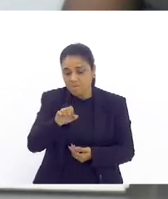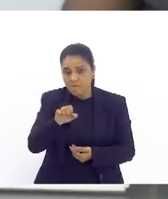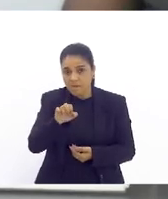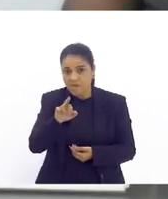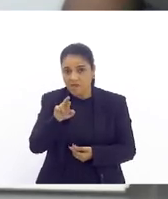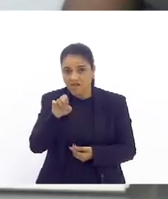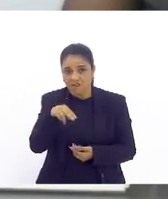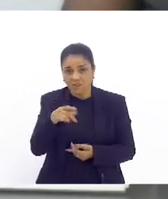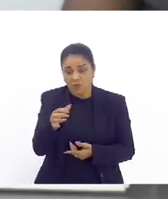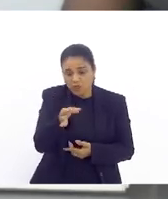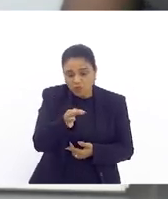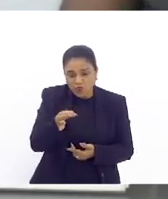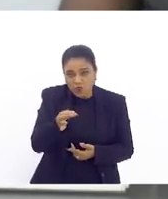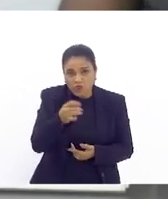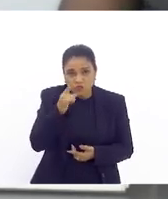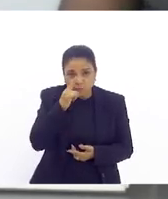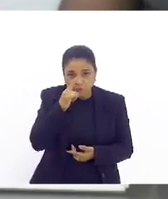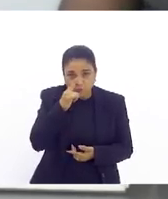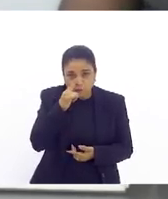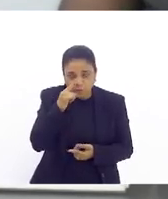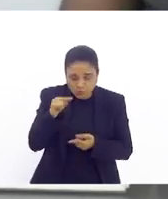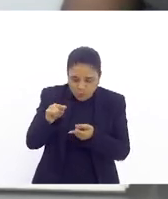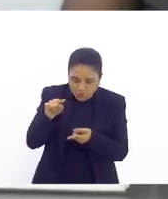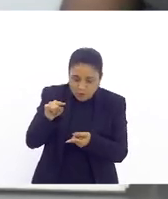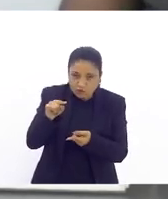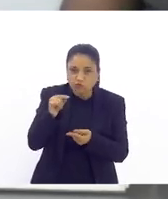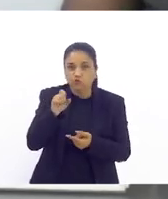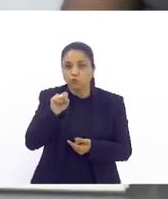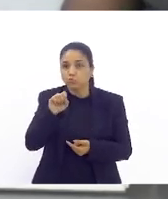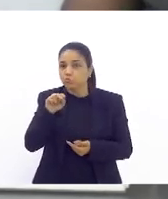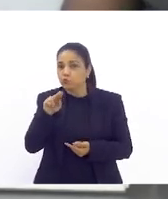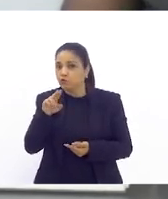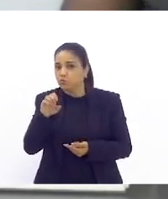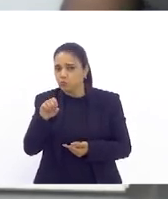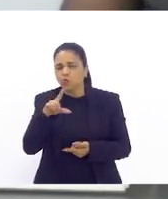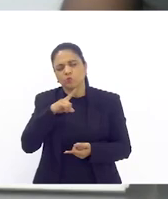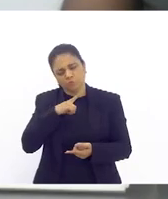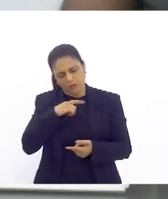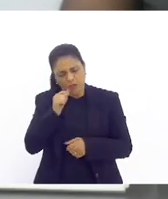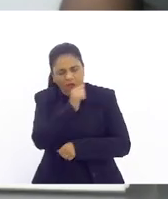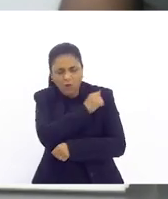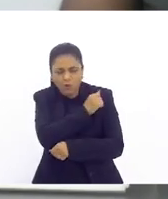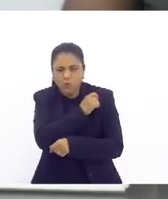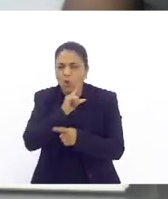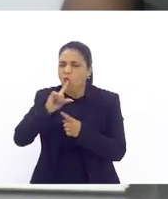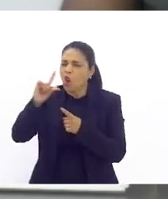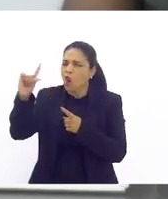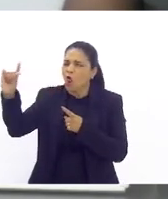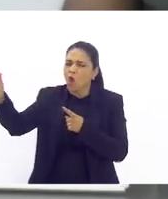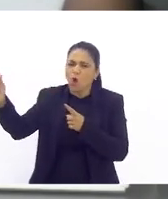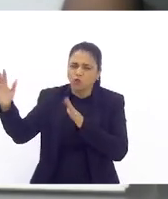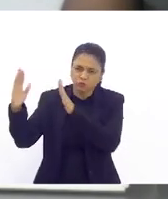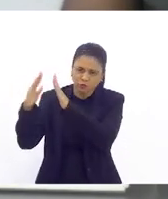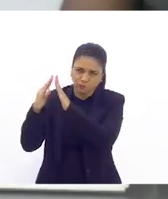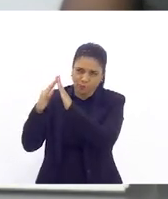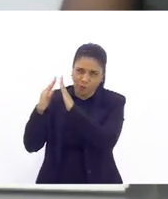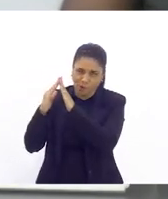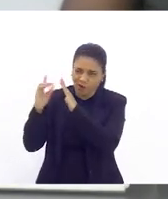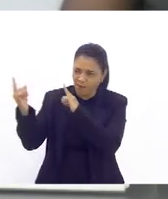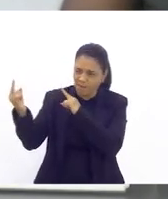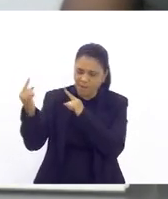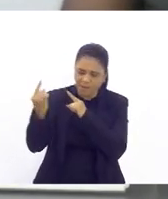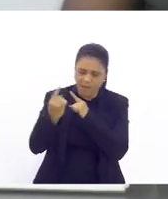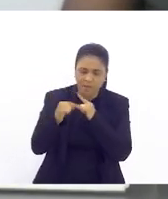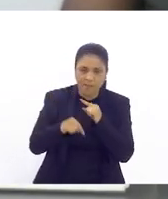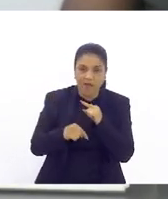mais uma caixinha de suco tem alunos que vem de muito longe né chegam 7 horas da manhã e